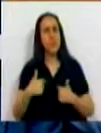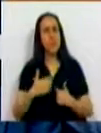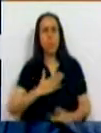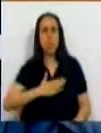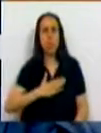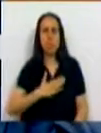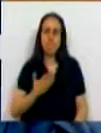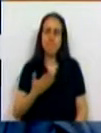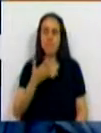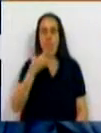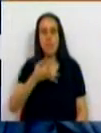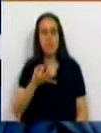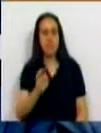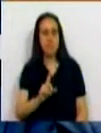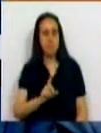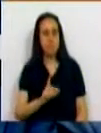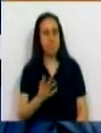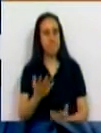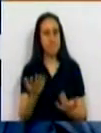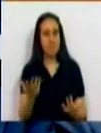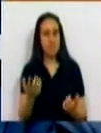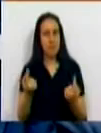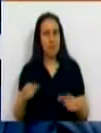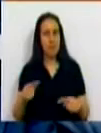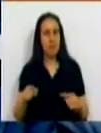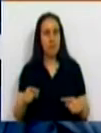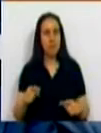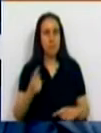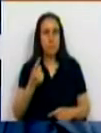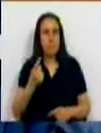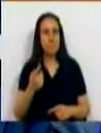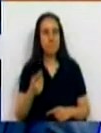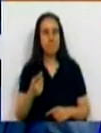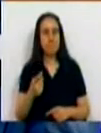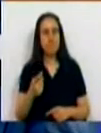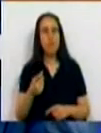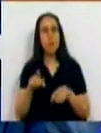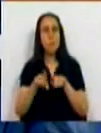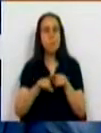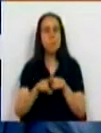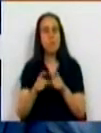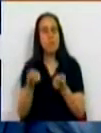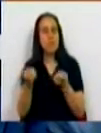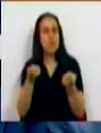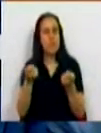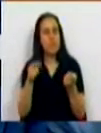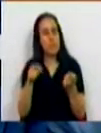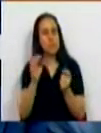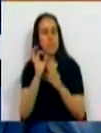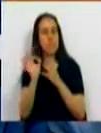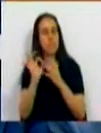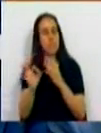quero acreditar que haja uma gestão política desse critério